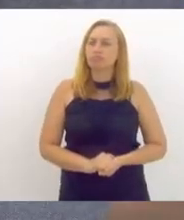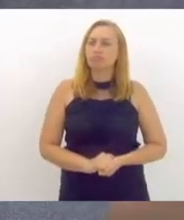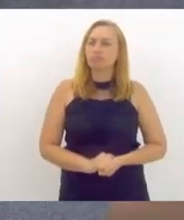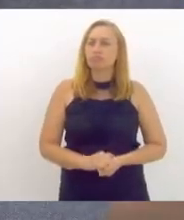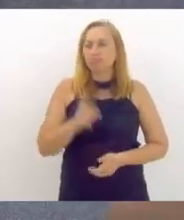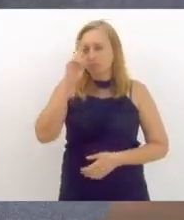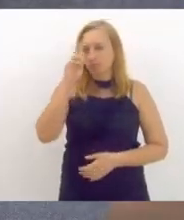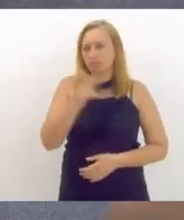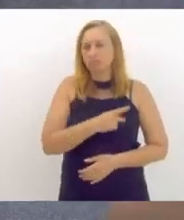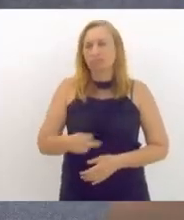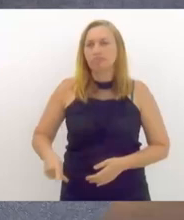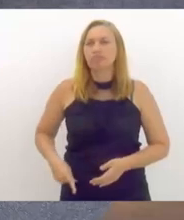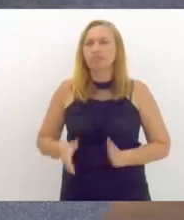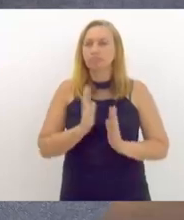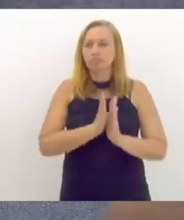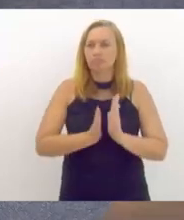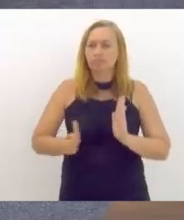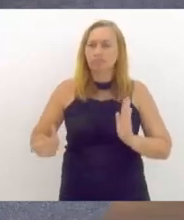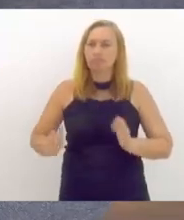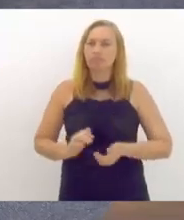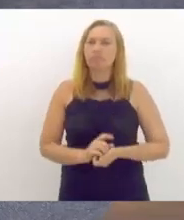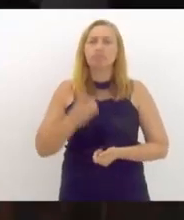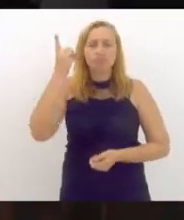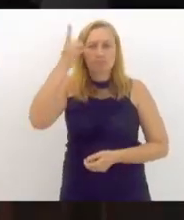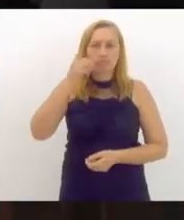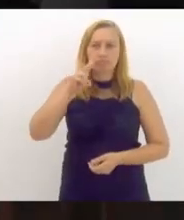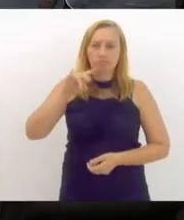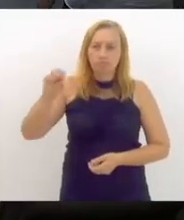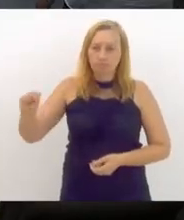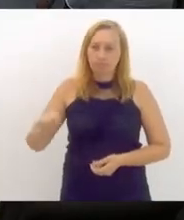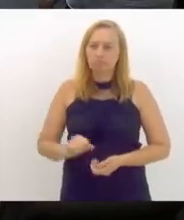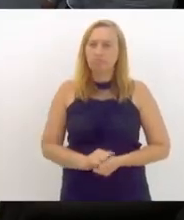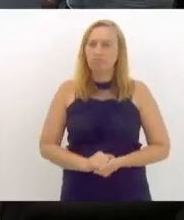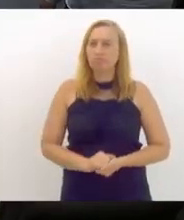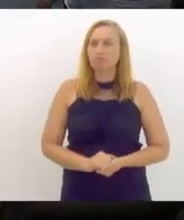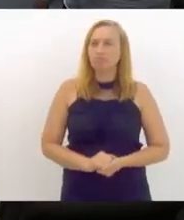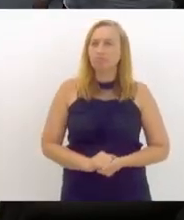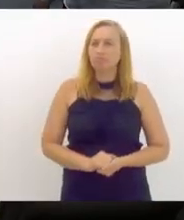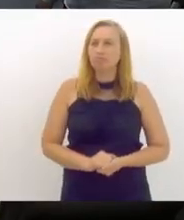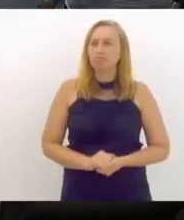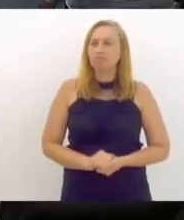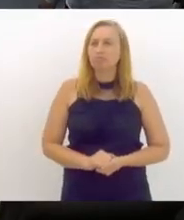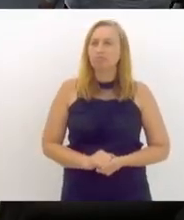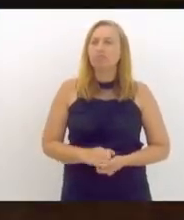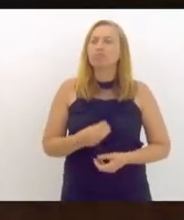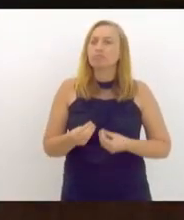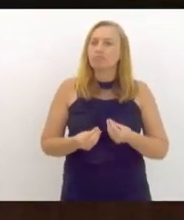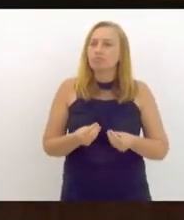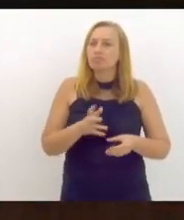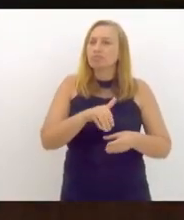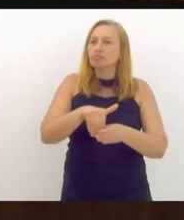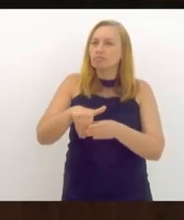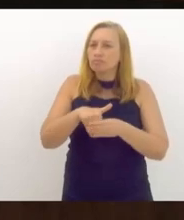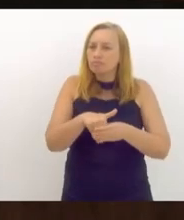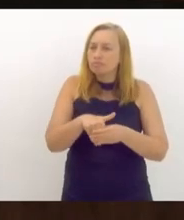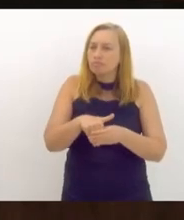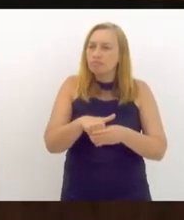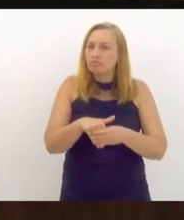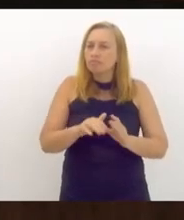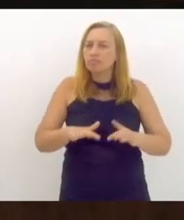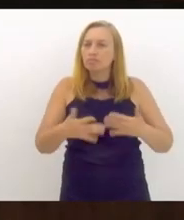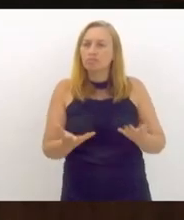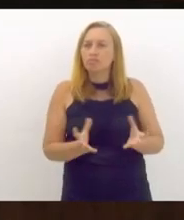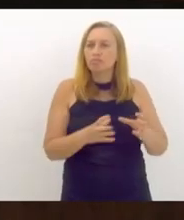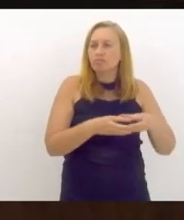Senhor presidente, questão de ordem. Deputado Vinícius Cozzolino. Por favor, como funciona a votação quando a Comissão